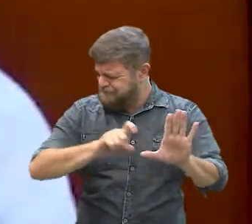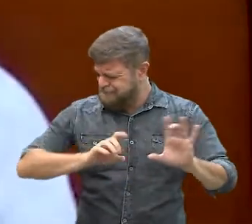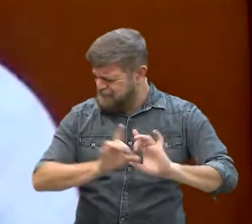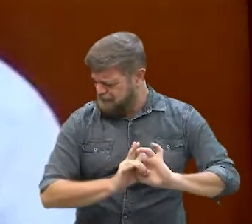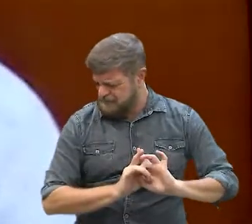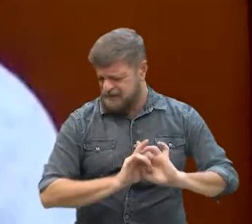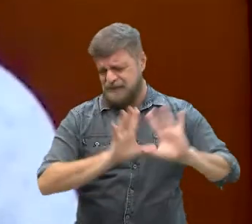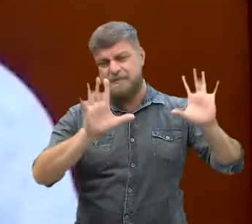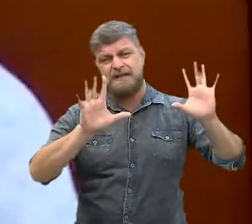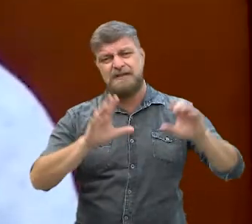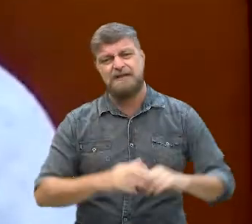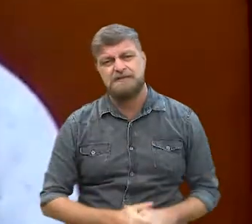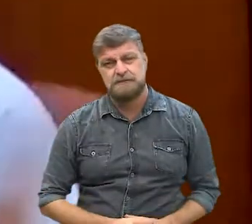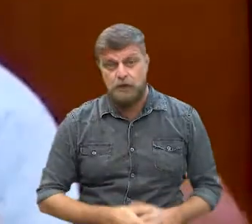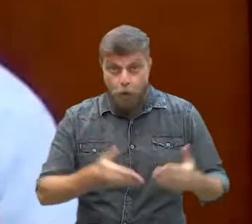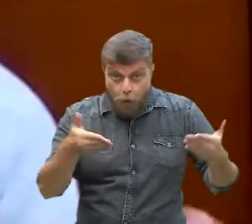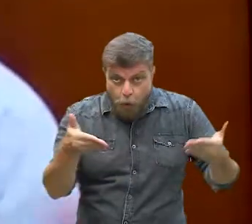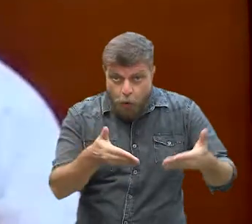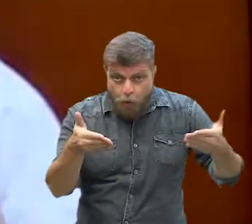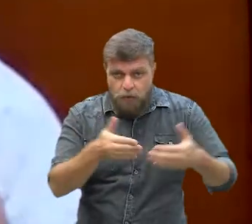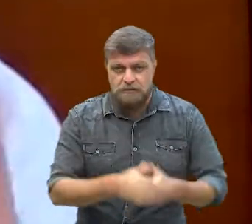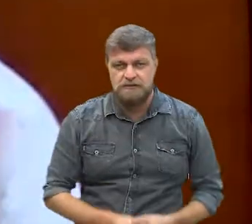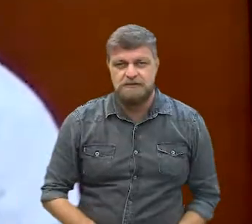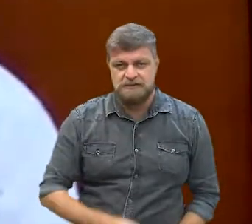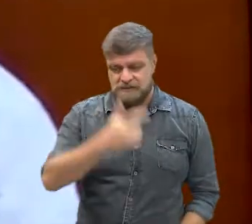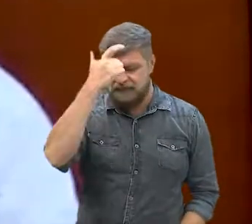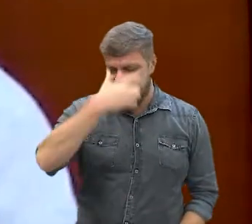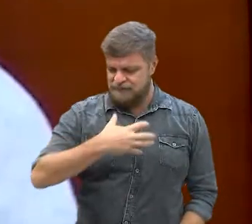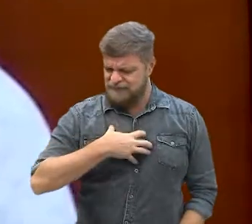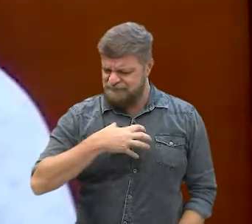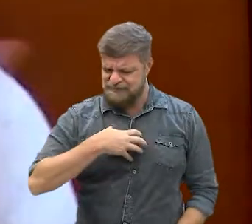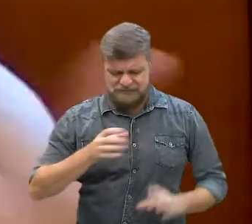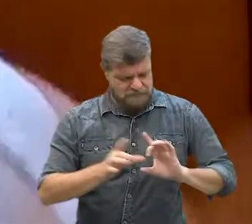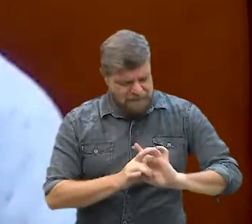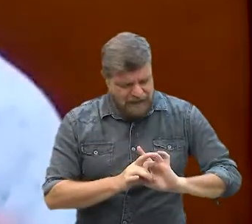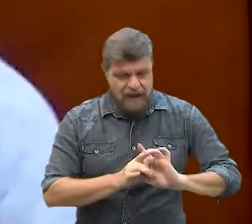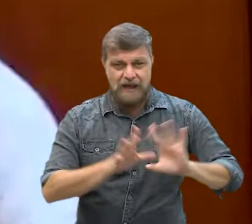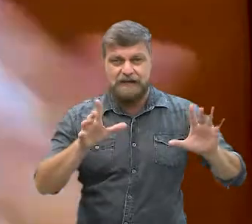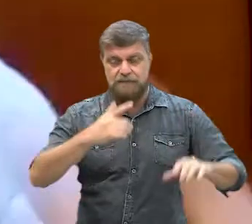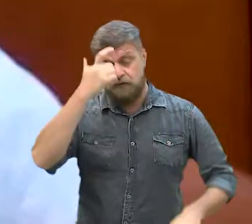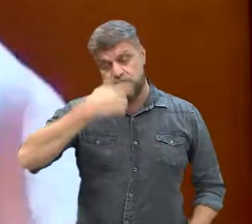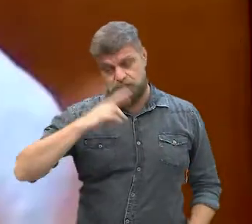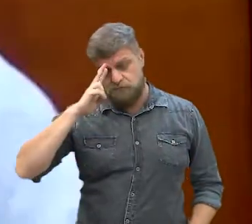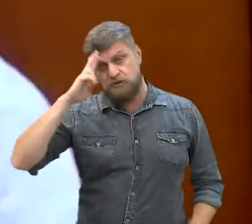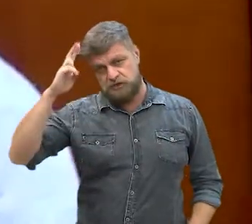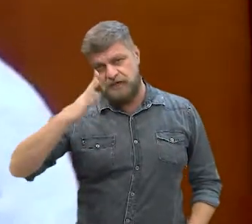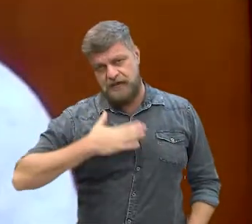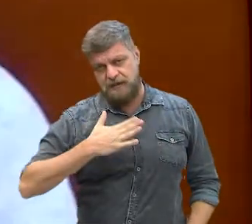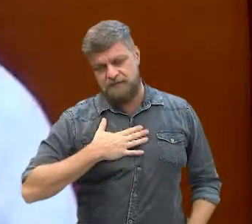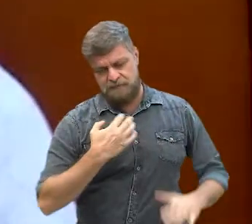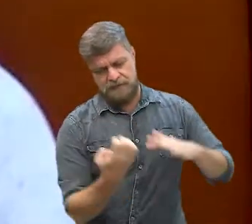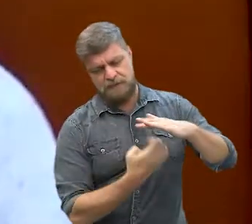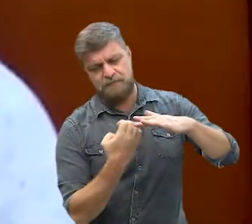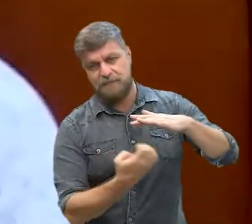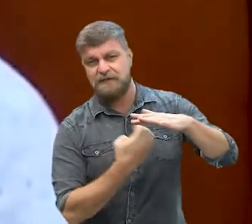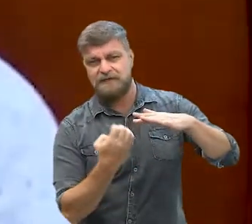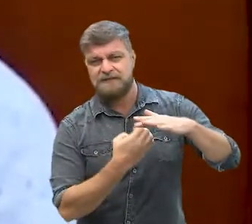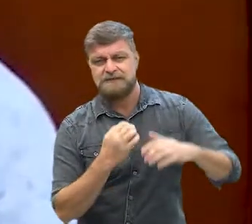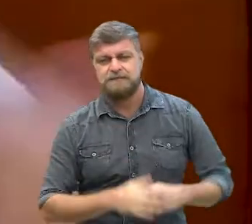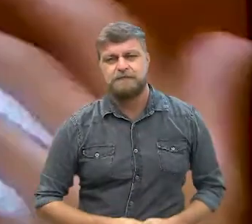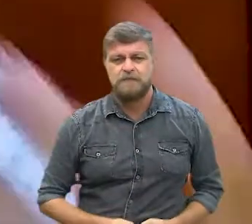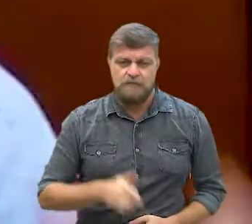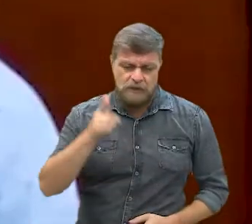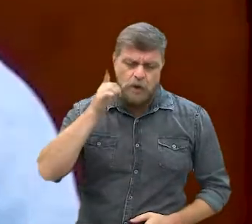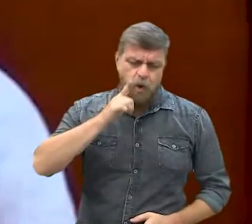né? De fato, hoje a gente acaba tendo uma liberdade maior por ser o proprietário, o dono, o criador, né? Então a